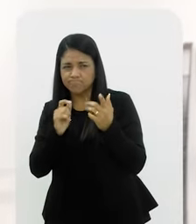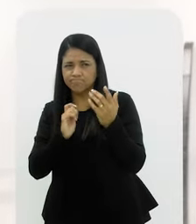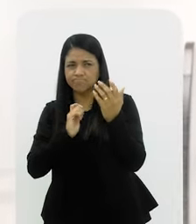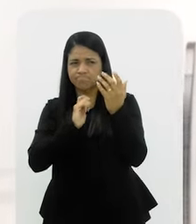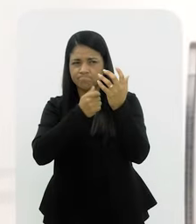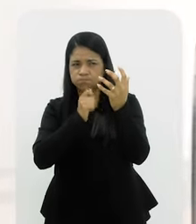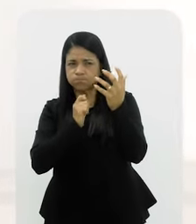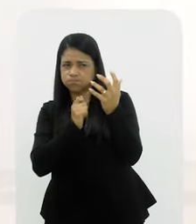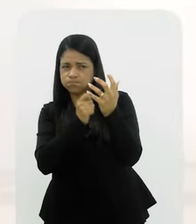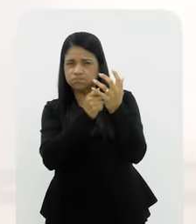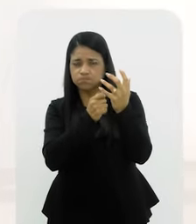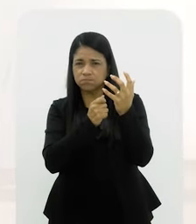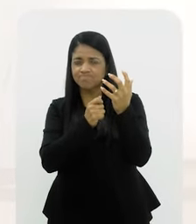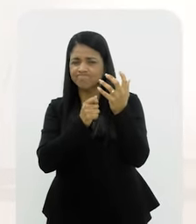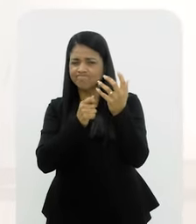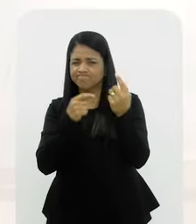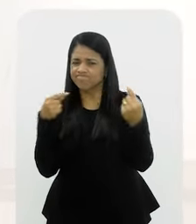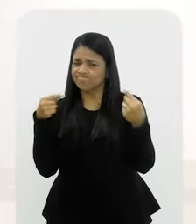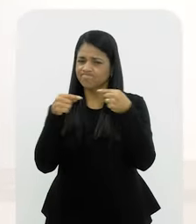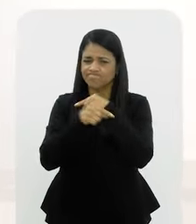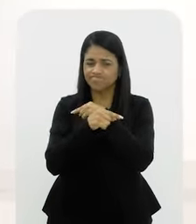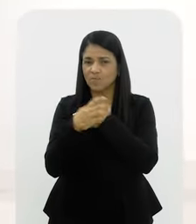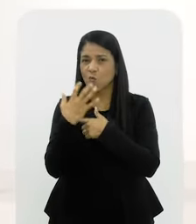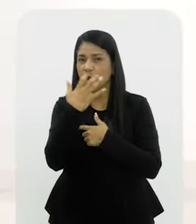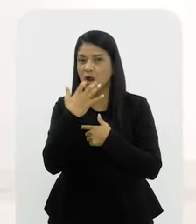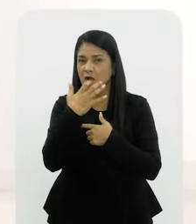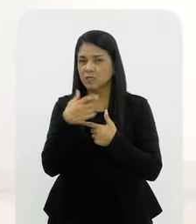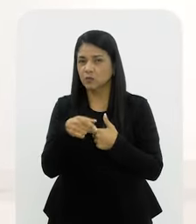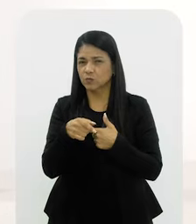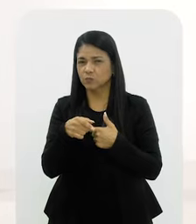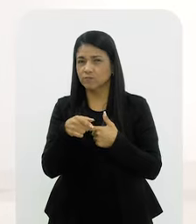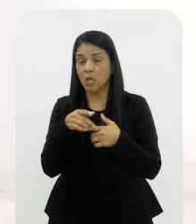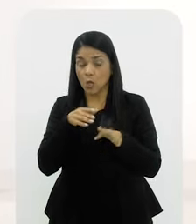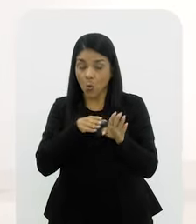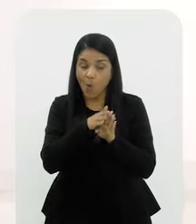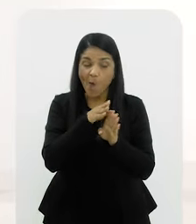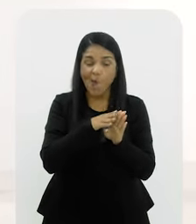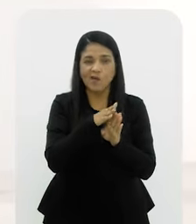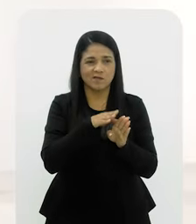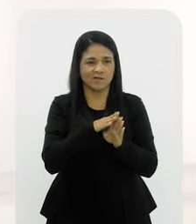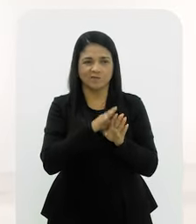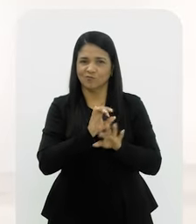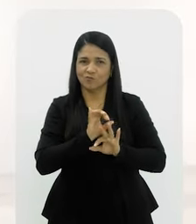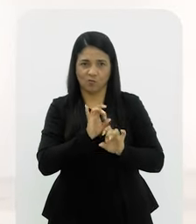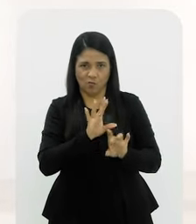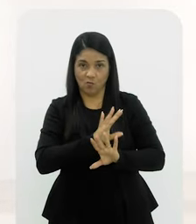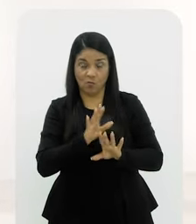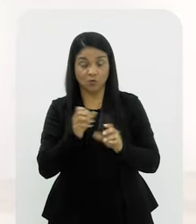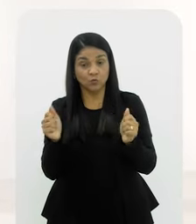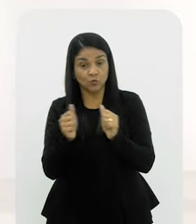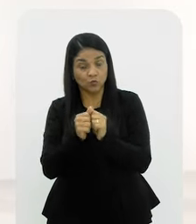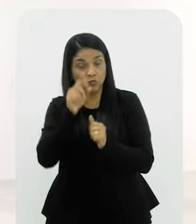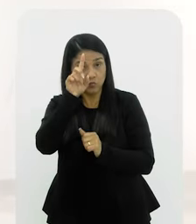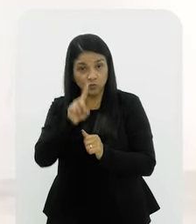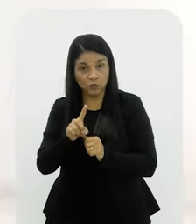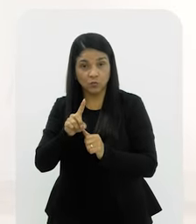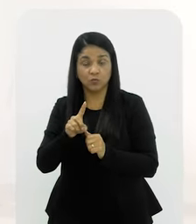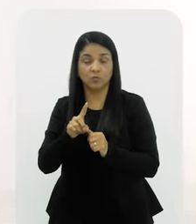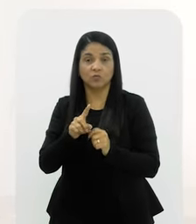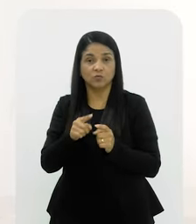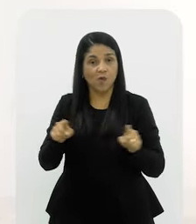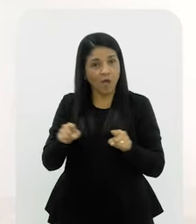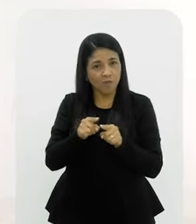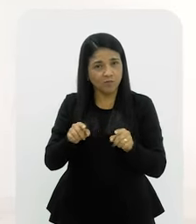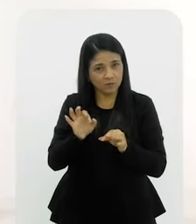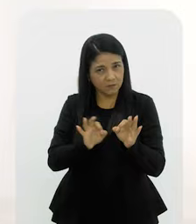de tamborim que tá atravessando com a divisão do canto. Então eu faço mais ou menos isso. E junto com o diretor